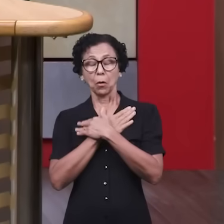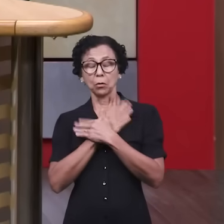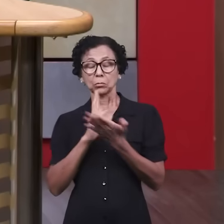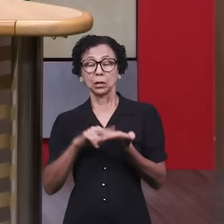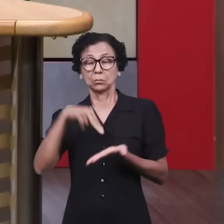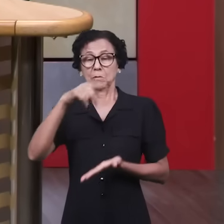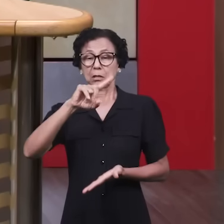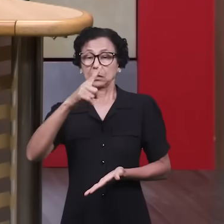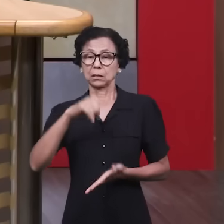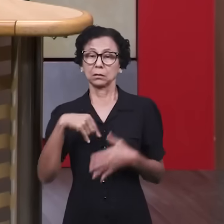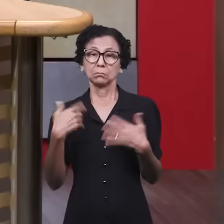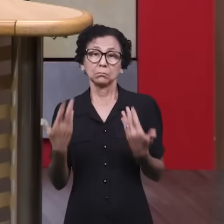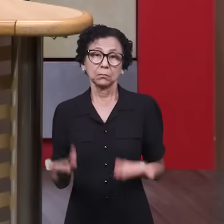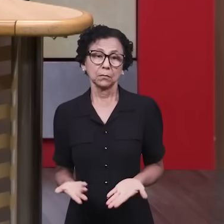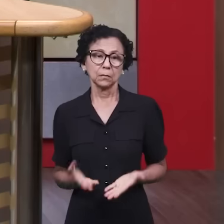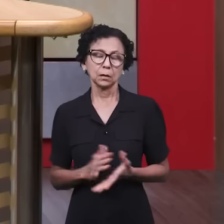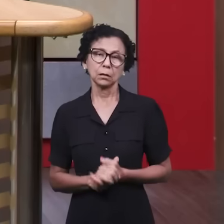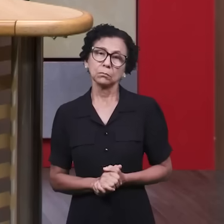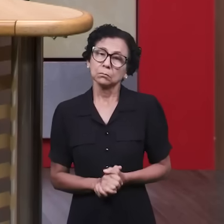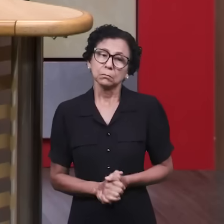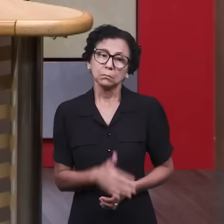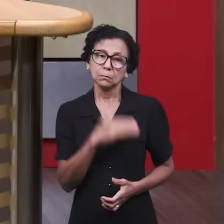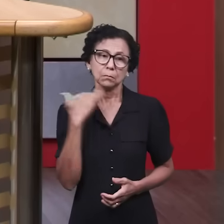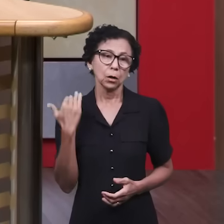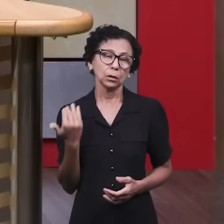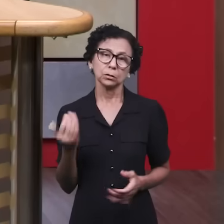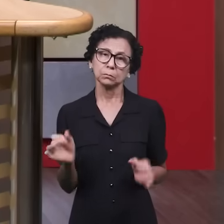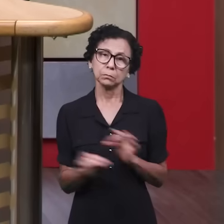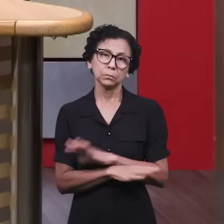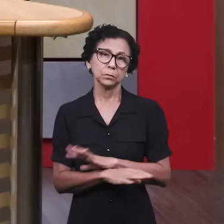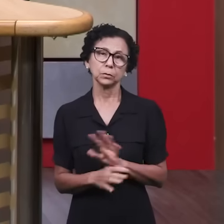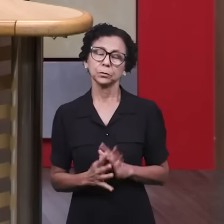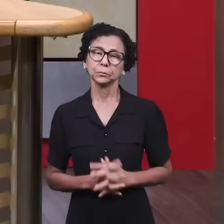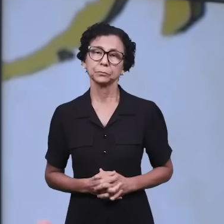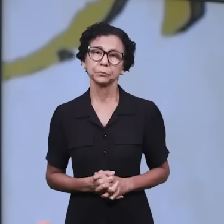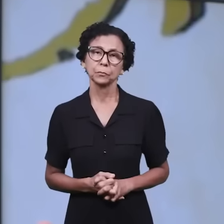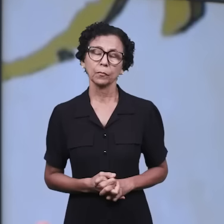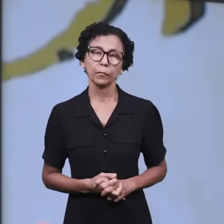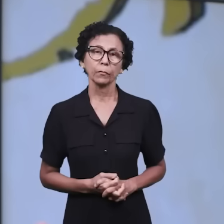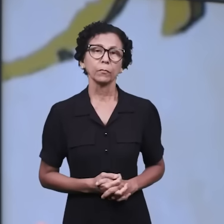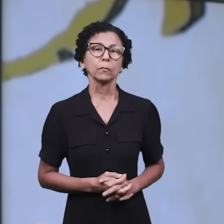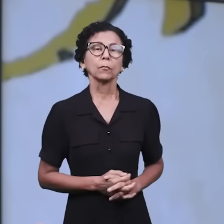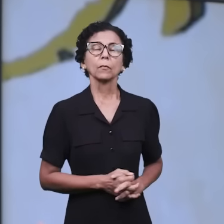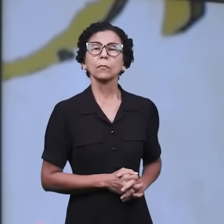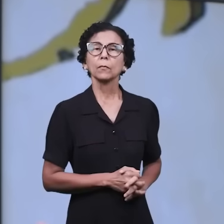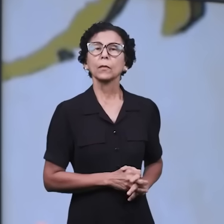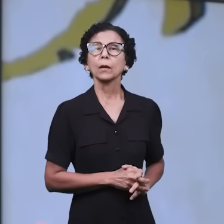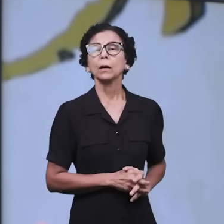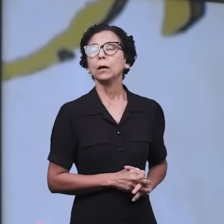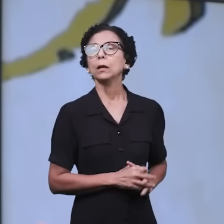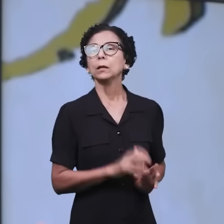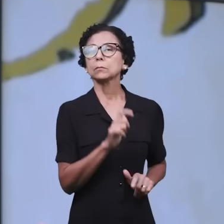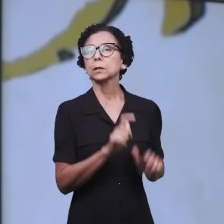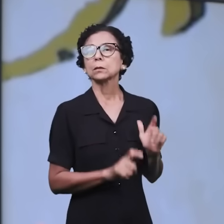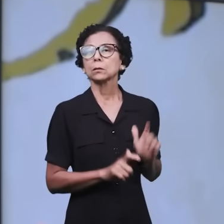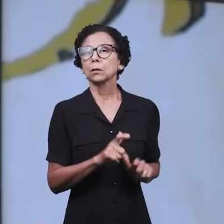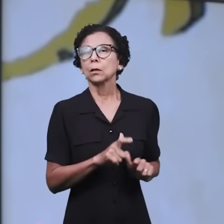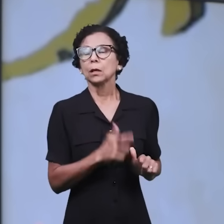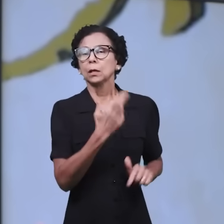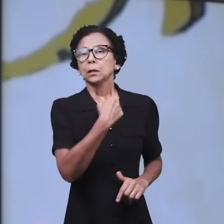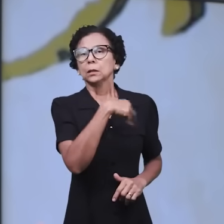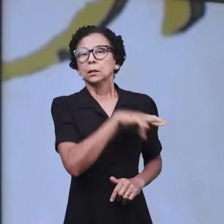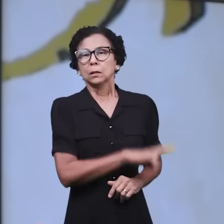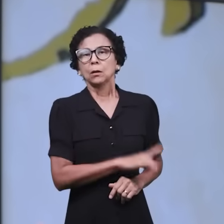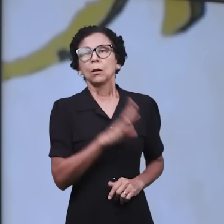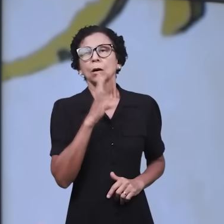bebamos que amanhã morreremos. As pessoas estão vivendo assim, pode conhecer até a palavra, a letra, mas estão morrendo na